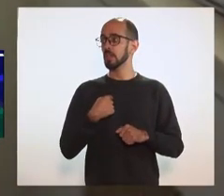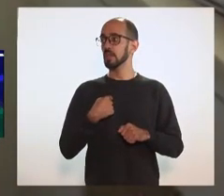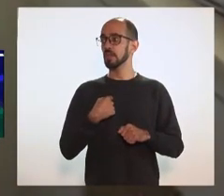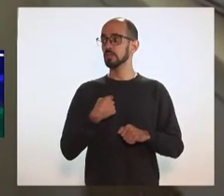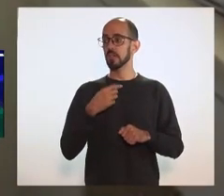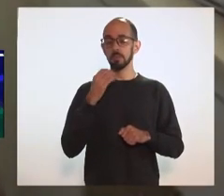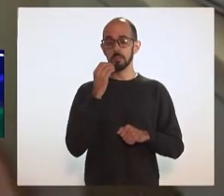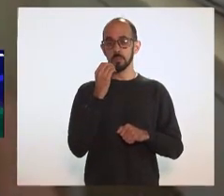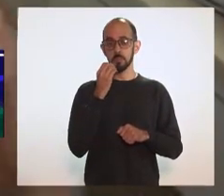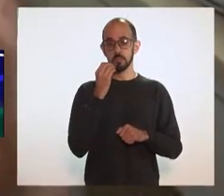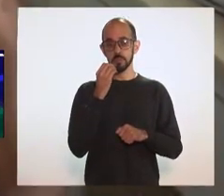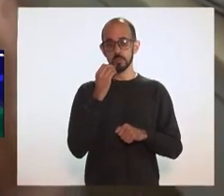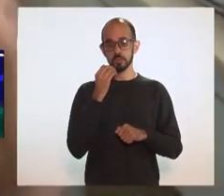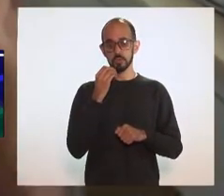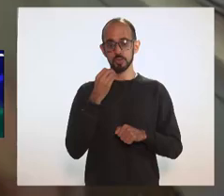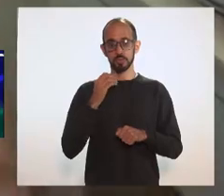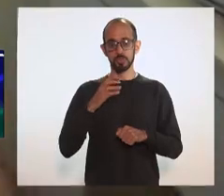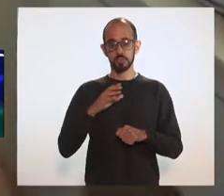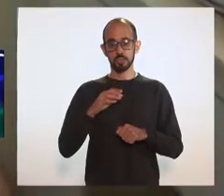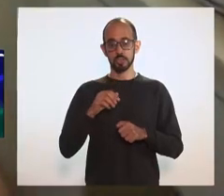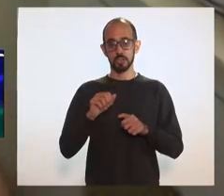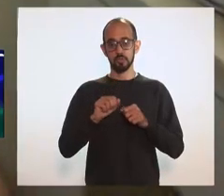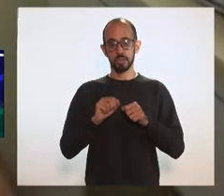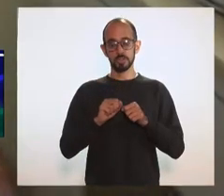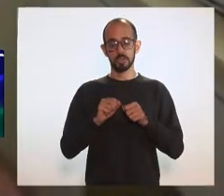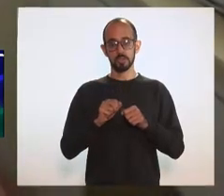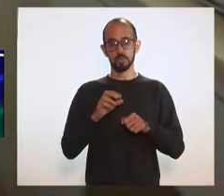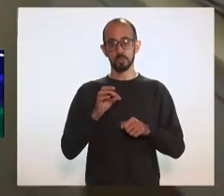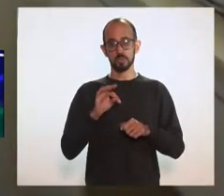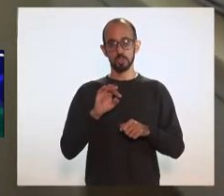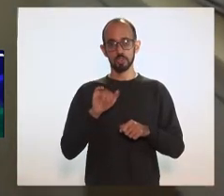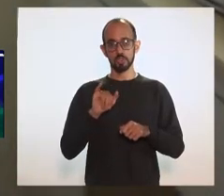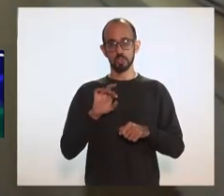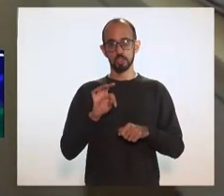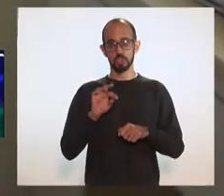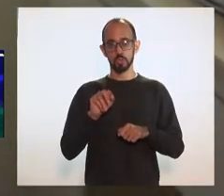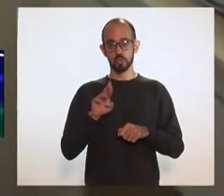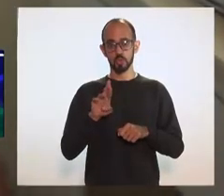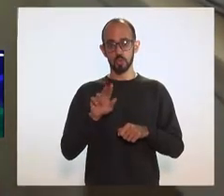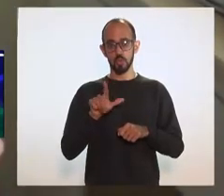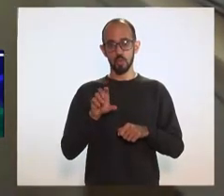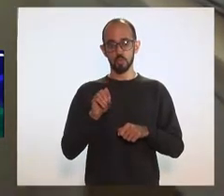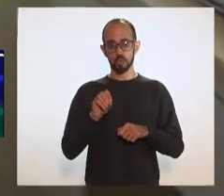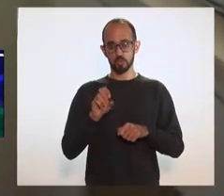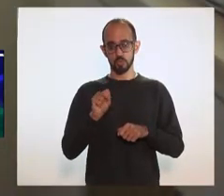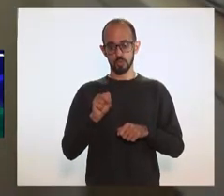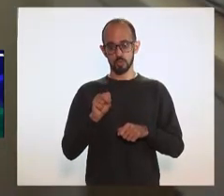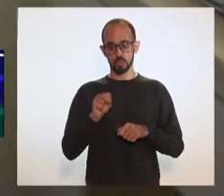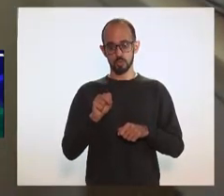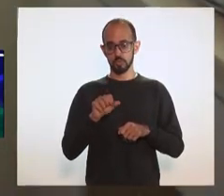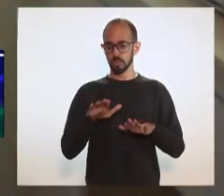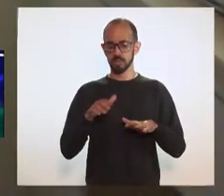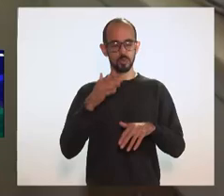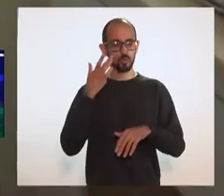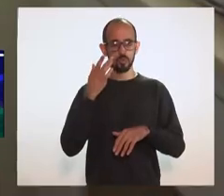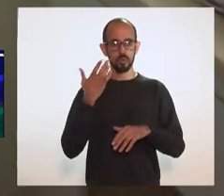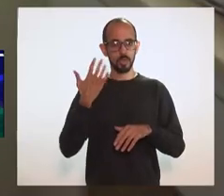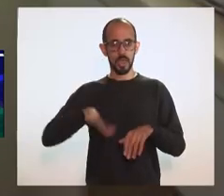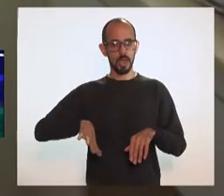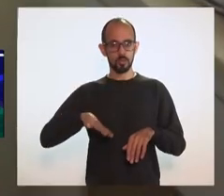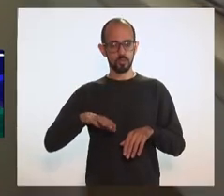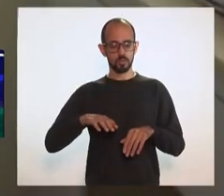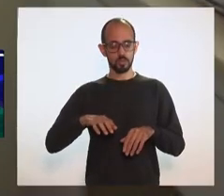e rodando dinheiro há muito tempo para injetar na nossa economia. Mas não quero sair do tema, é só